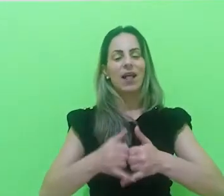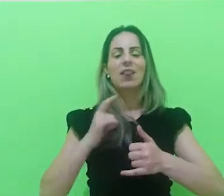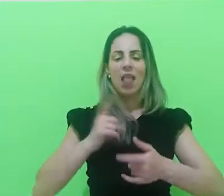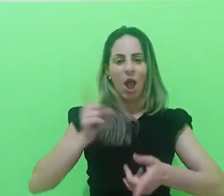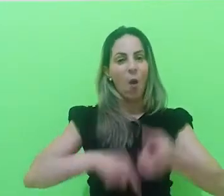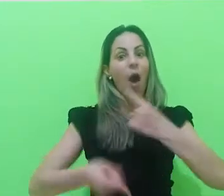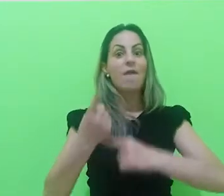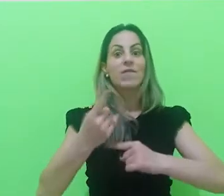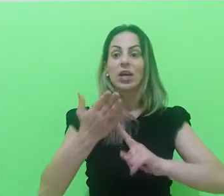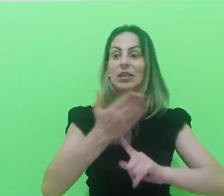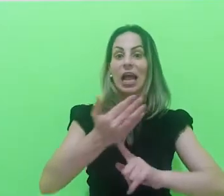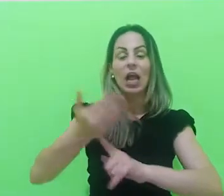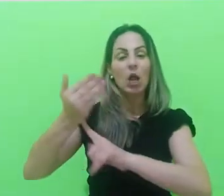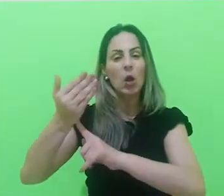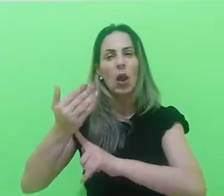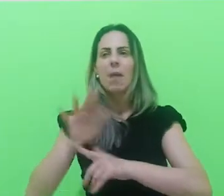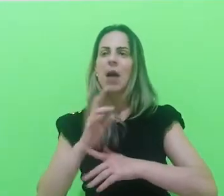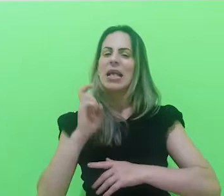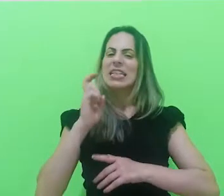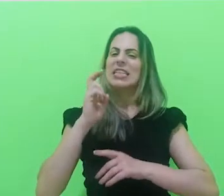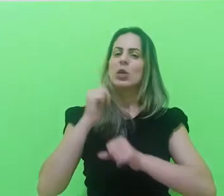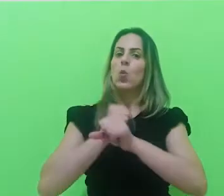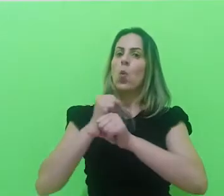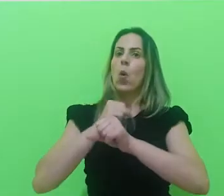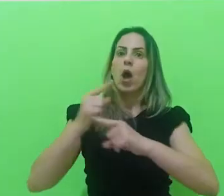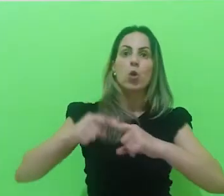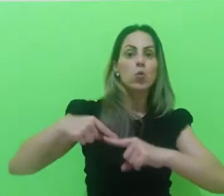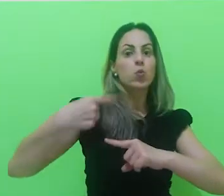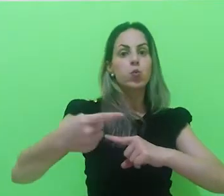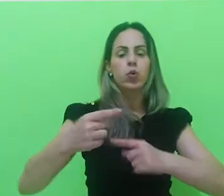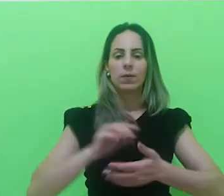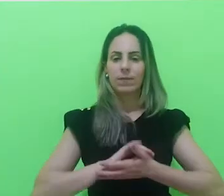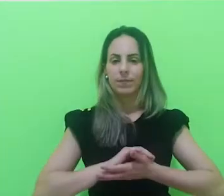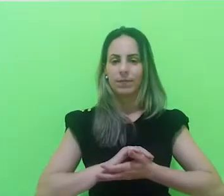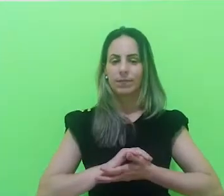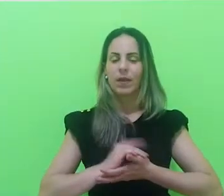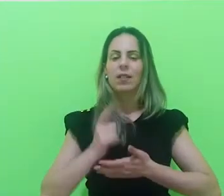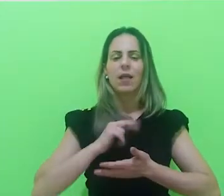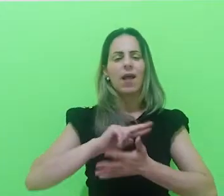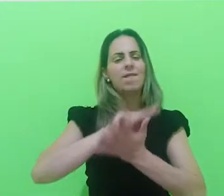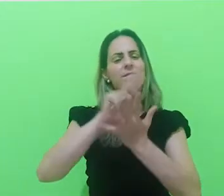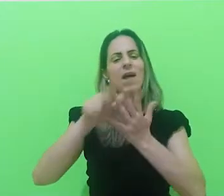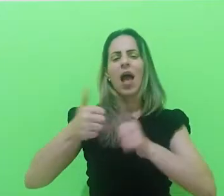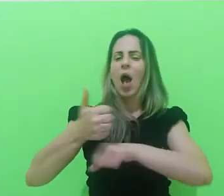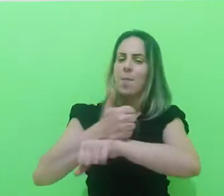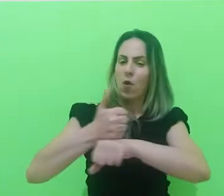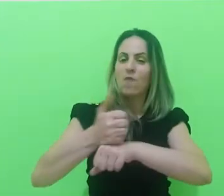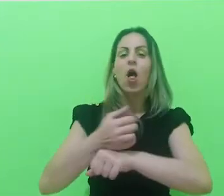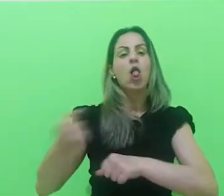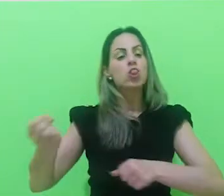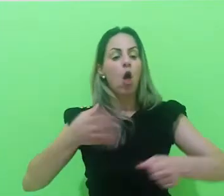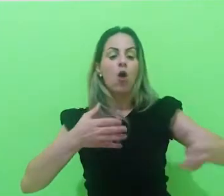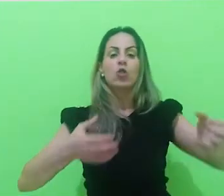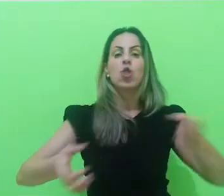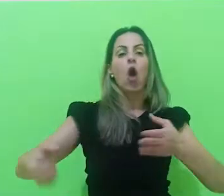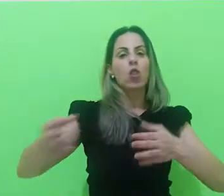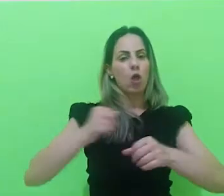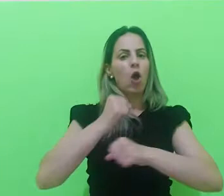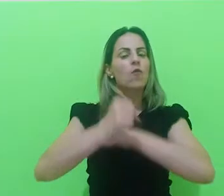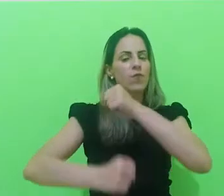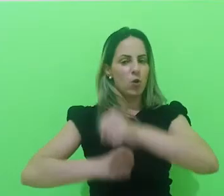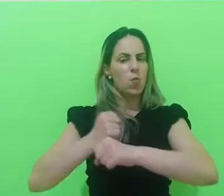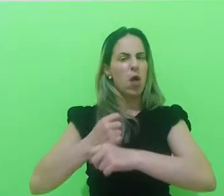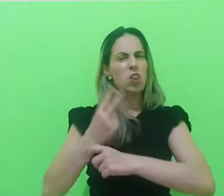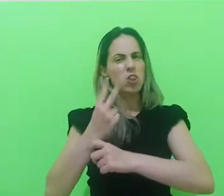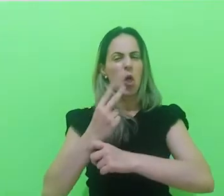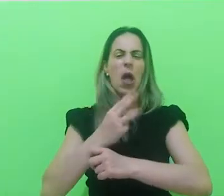avanço tecnológico de pelo menos 5 anos. Então, são muitas as profissões novas que vão surgir nos próximos